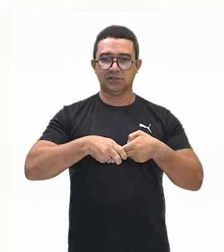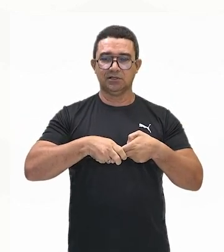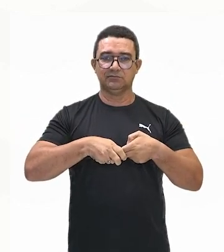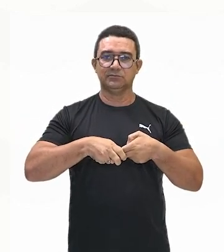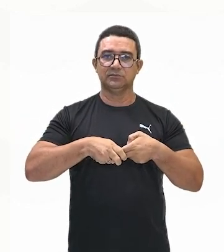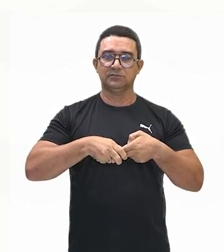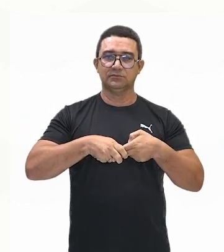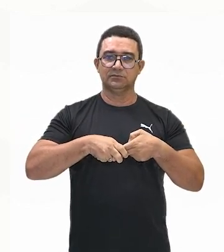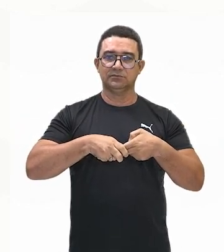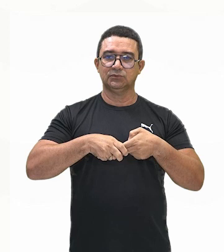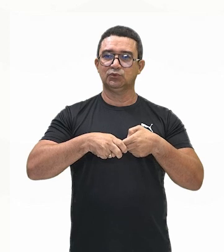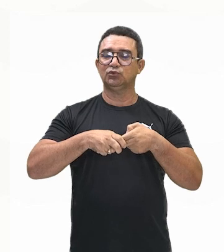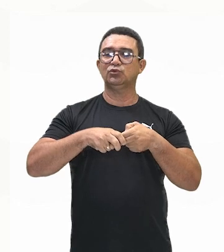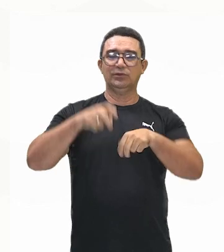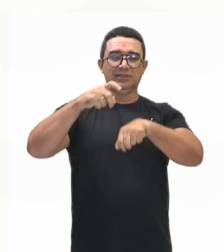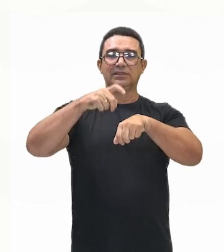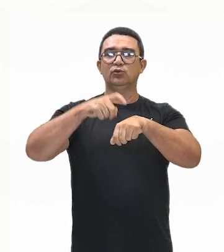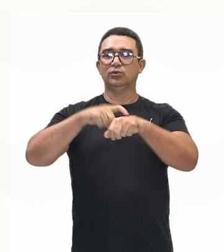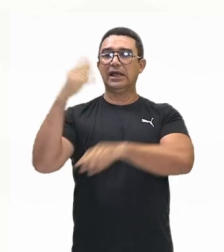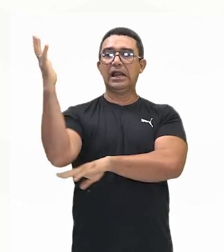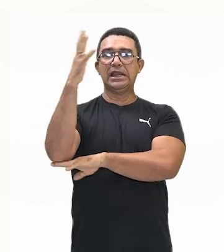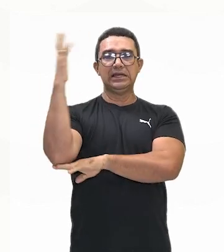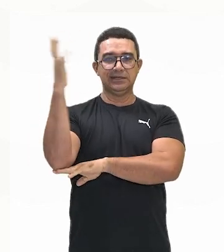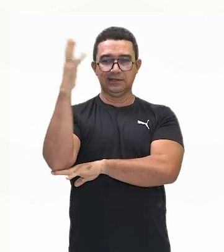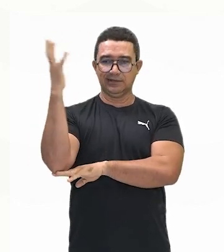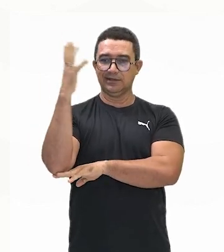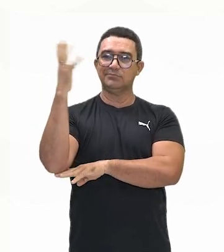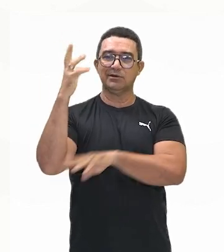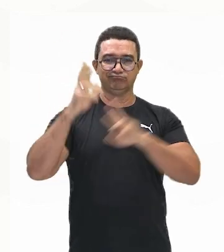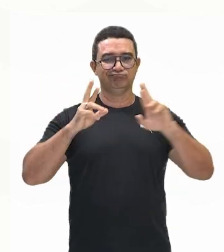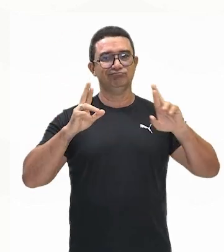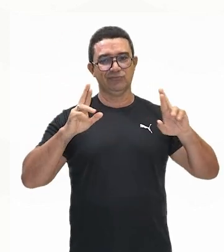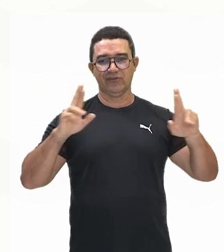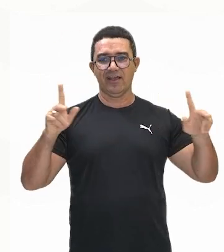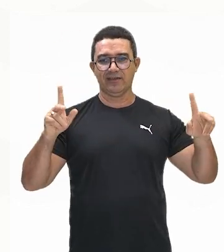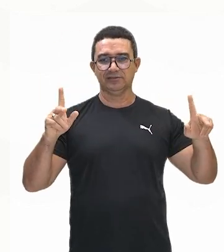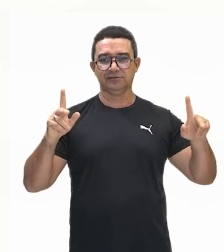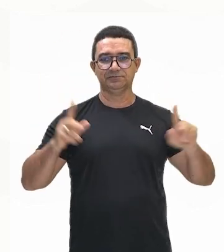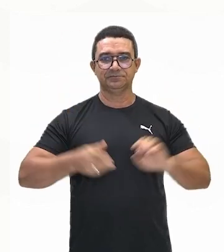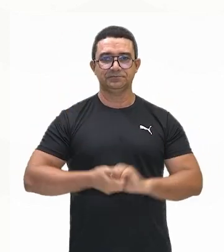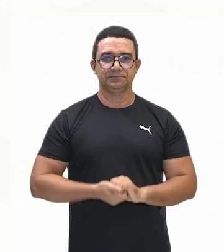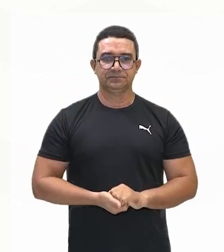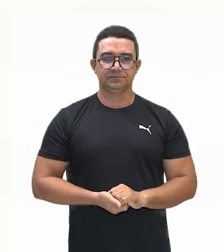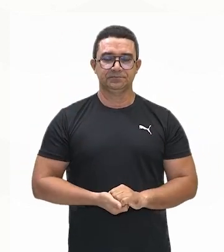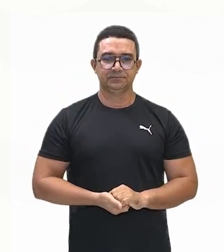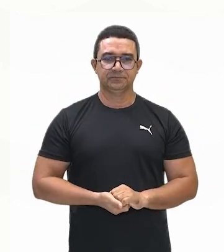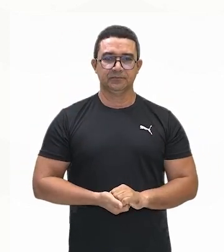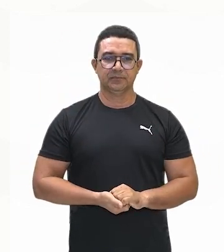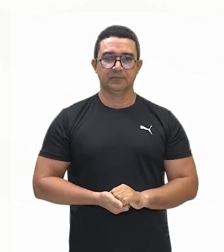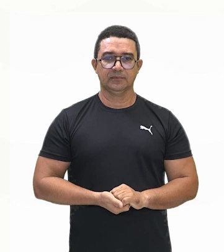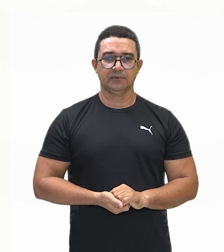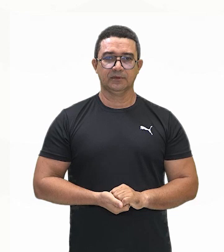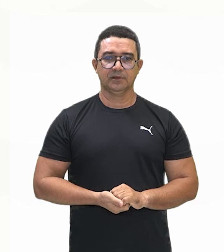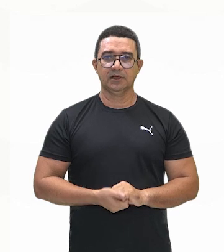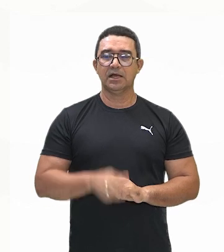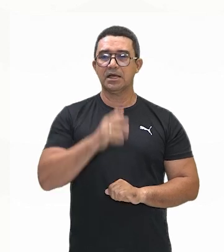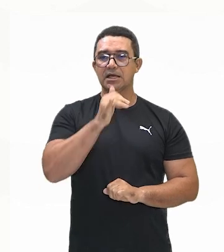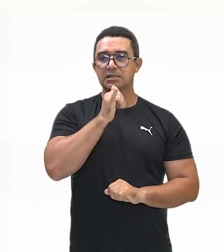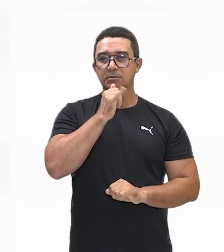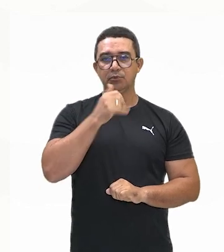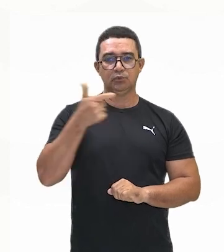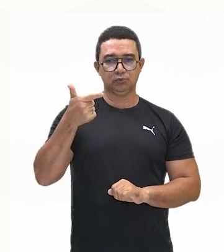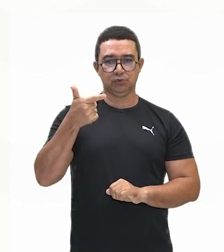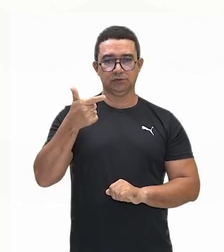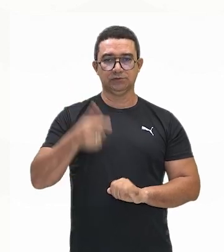causa das condições de tempo, né, adversas. Aí nós temos o segundo exemplo